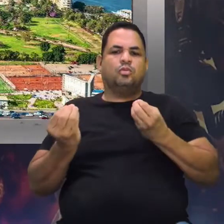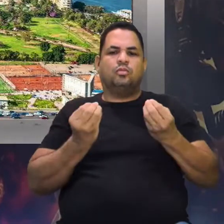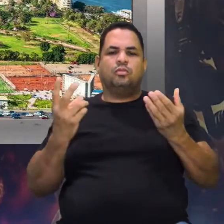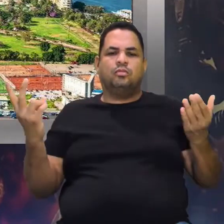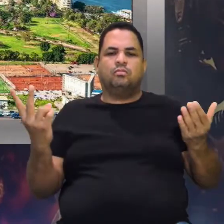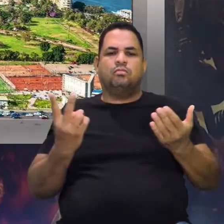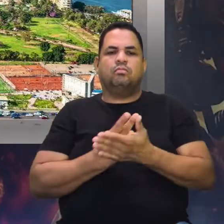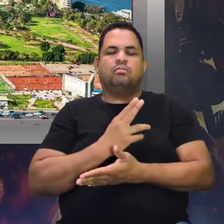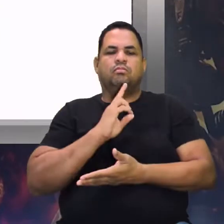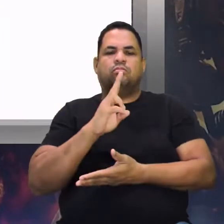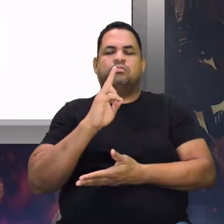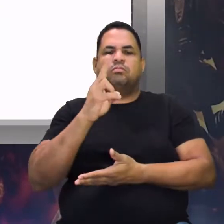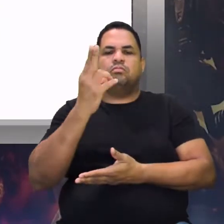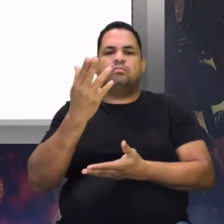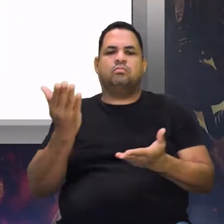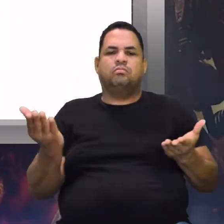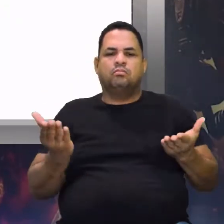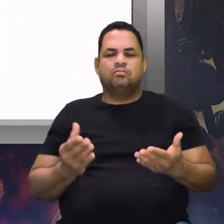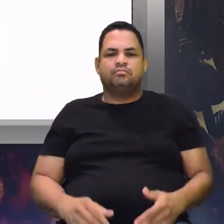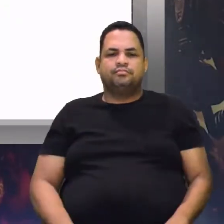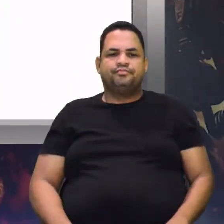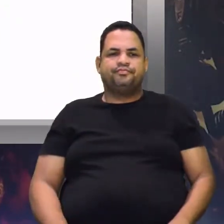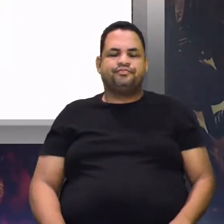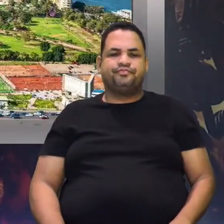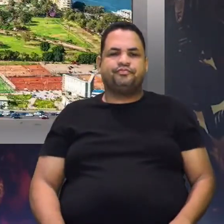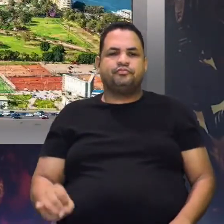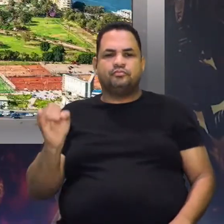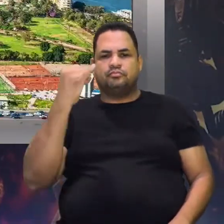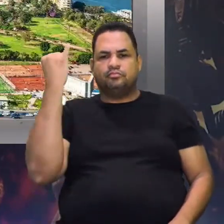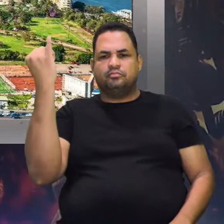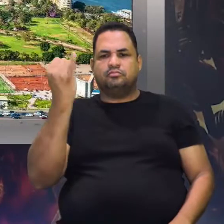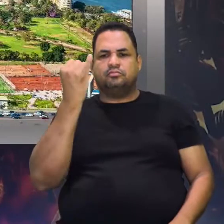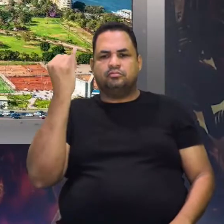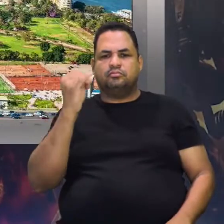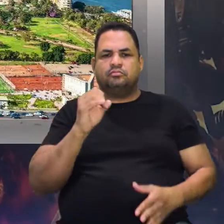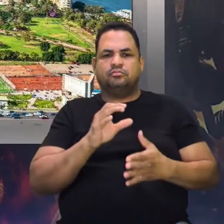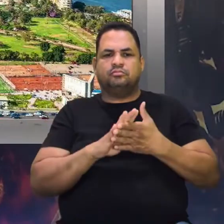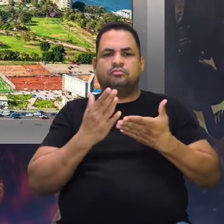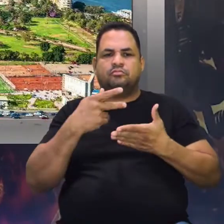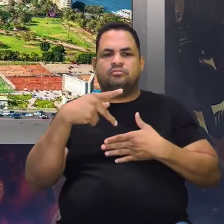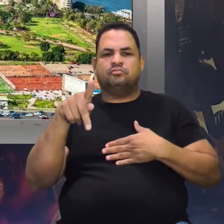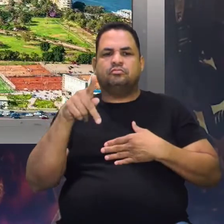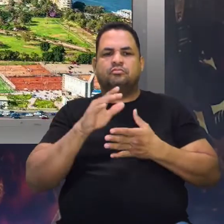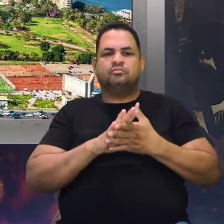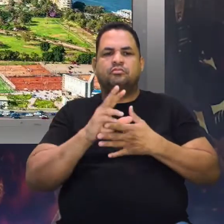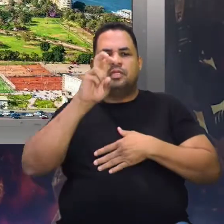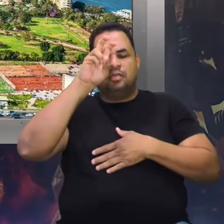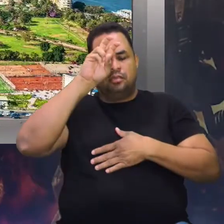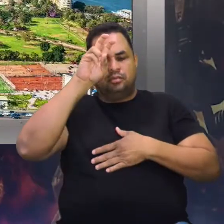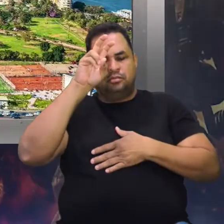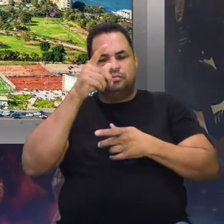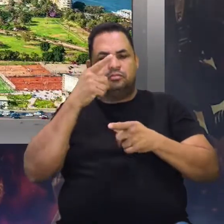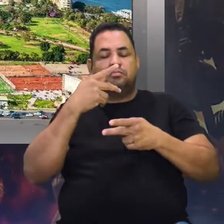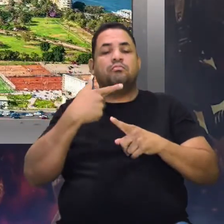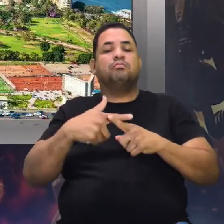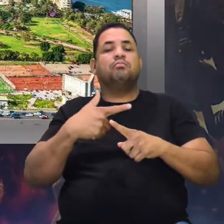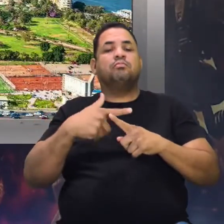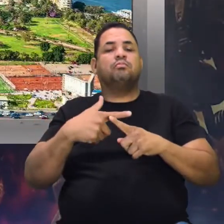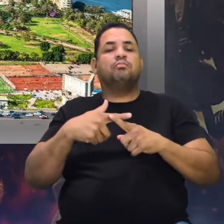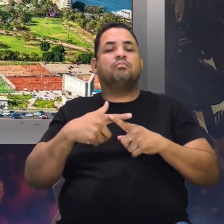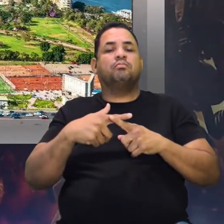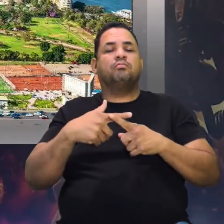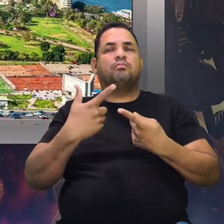esse processo aí, essa importância desse rio para os egípcios? Por que é